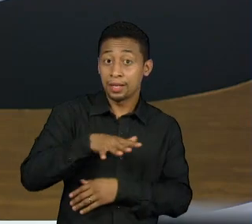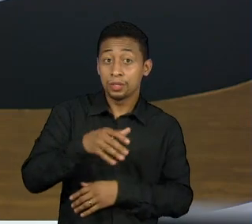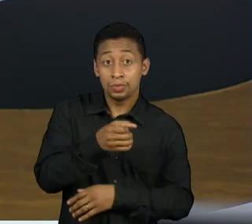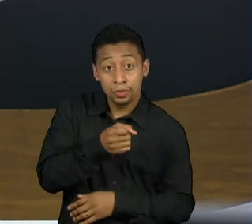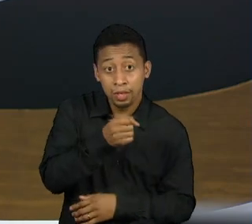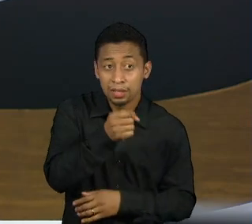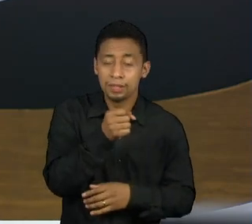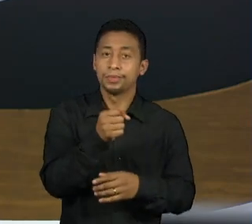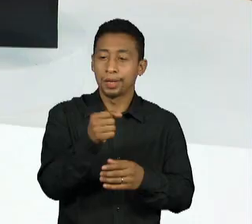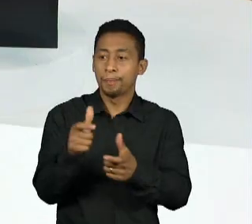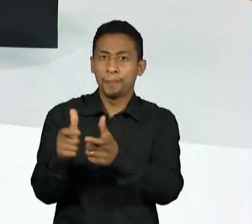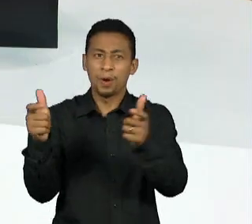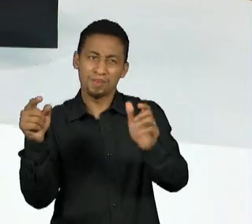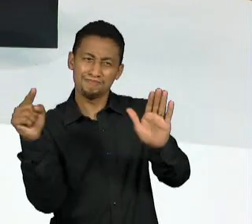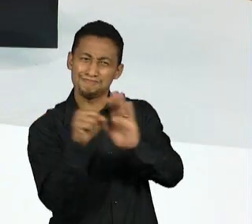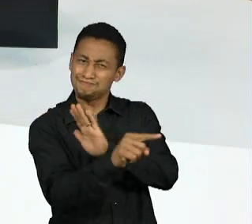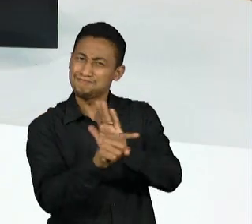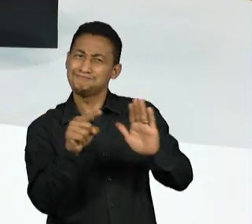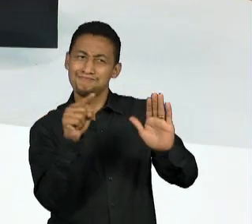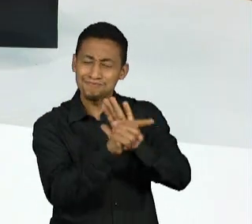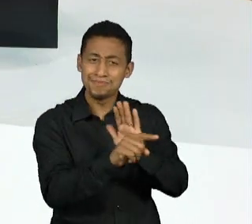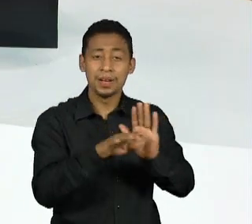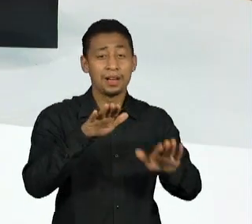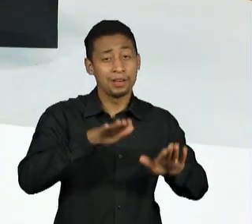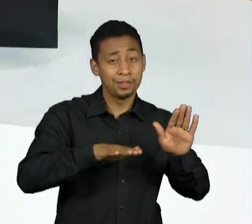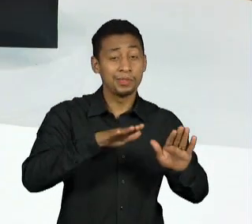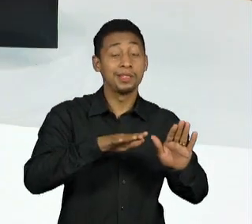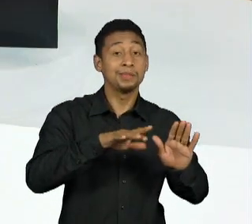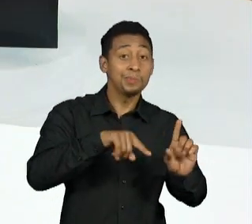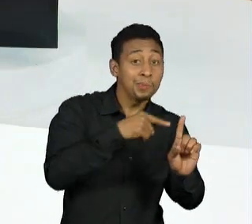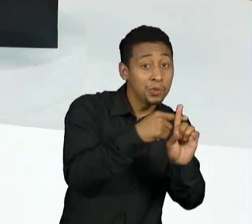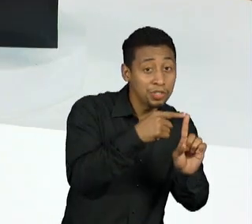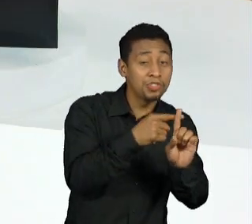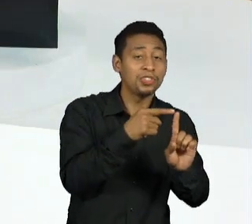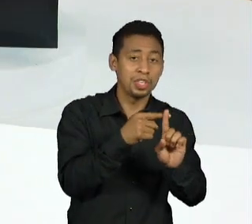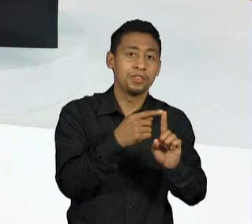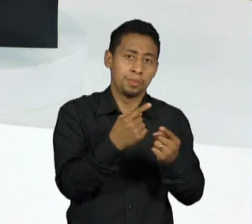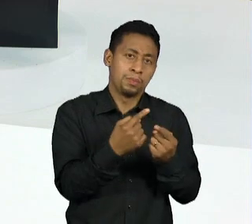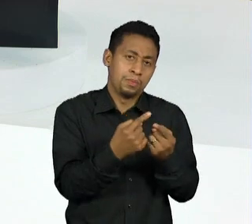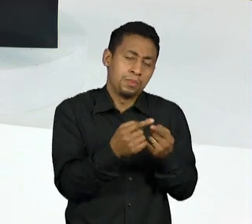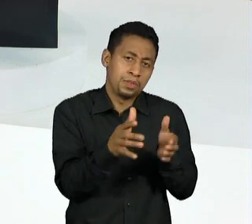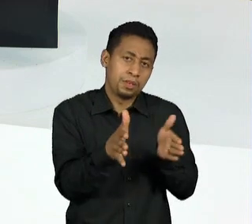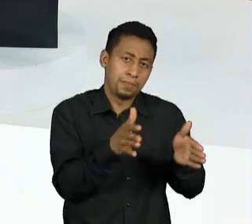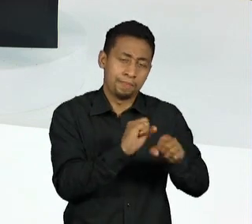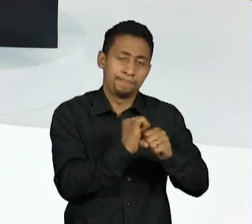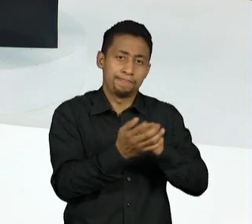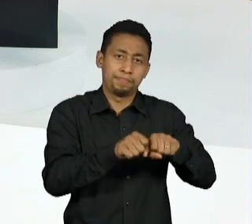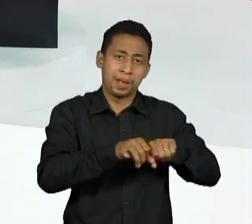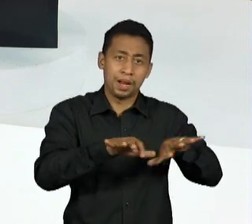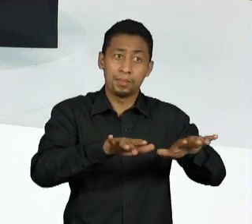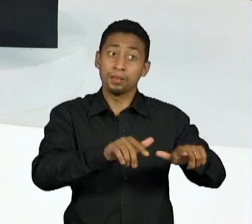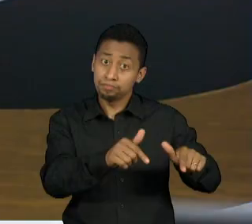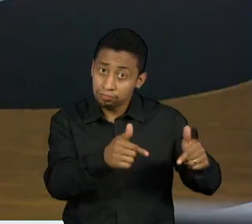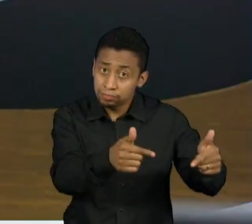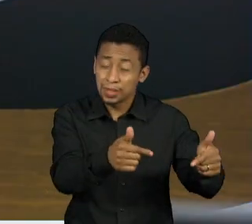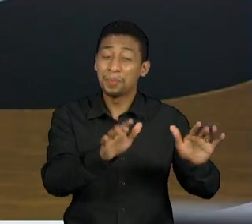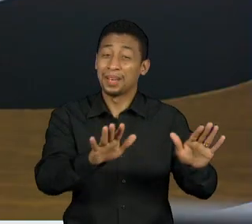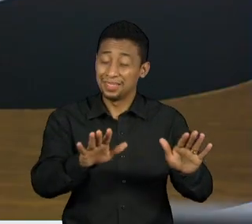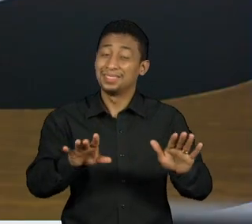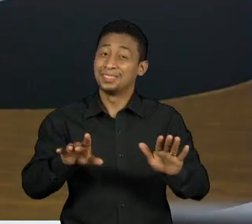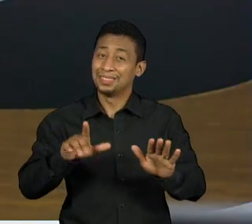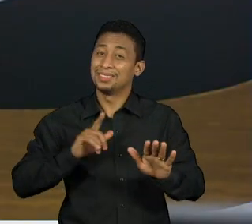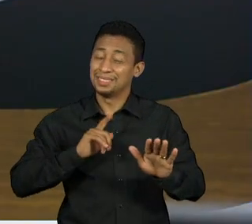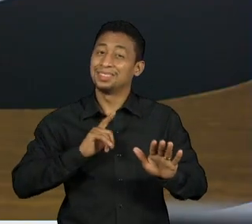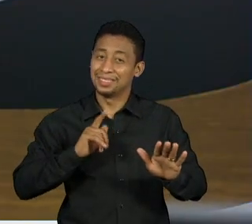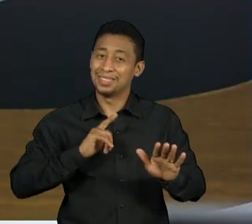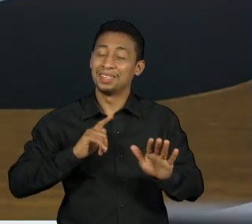muito questionado. De um lado positivo, pelo que ela fez durante a pandemia, mas também tem muita crítica sobre